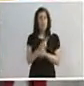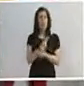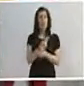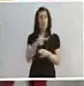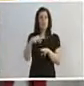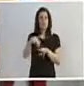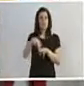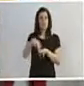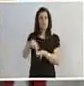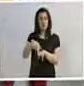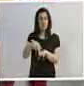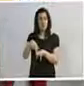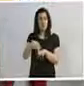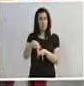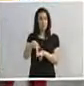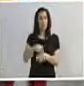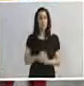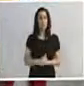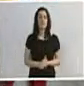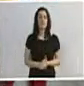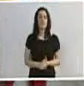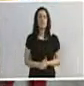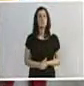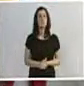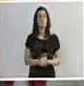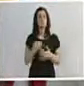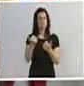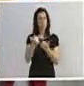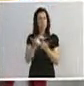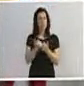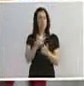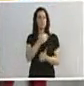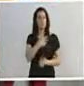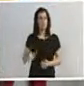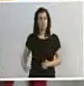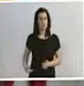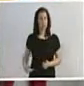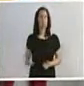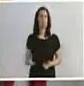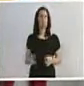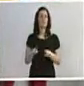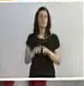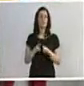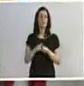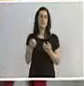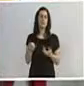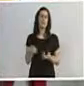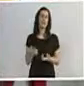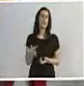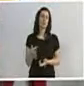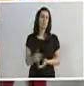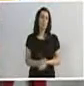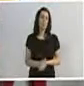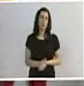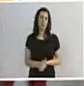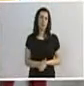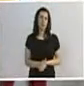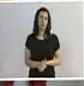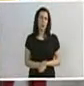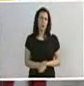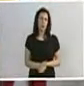no parque Ramiro Hidger, vereador Silvio Zimmermann, com apoio do governo municipal, da Fundação Municipal de Esportes. Se pudermos